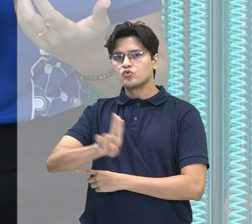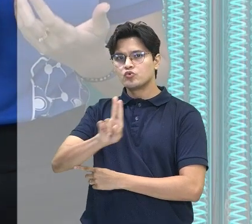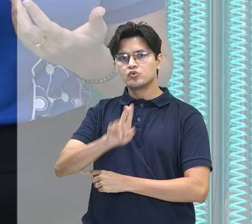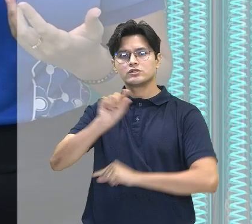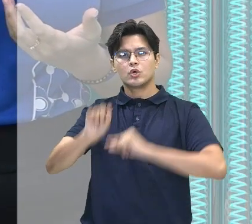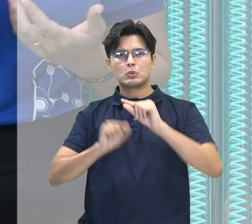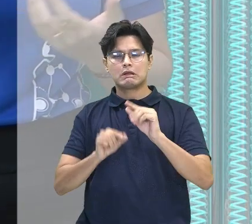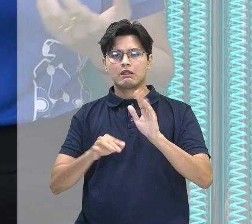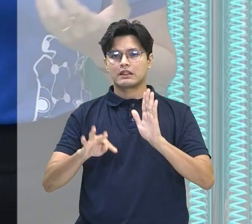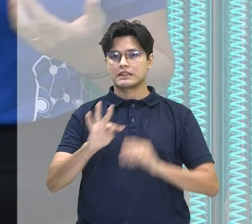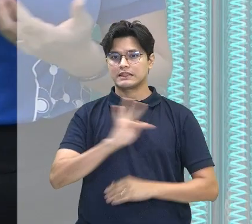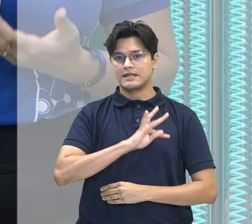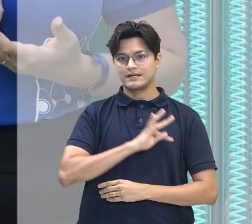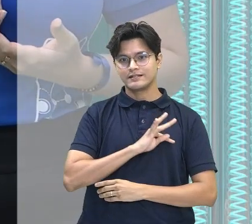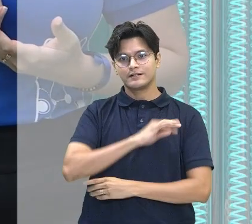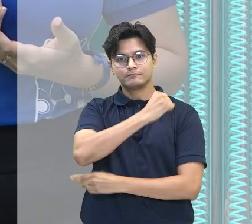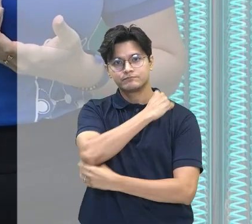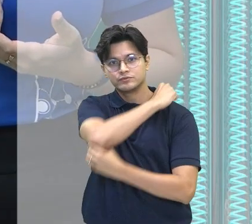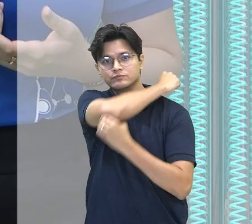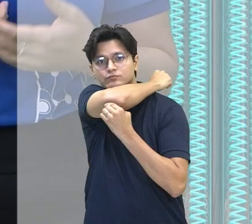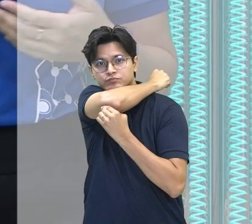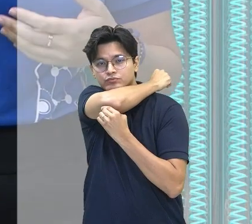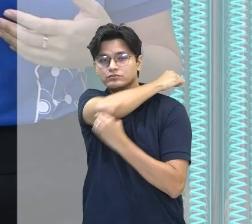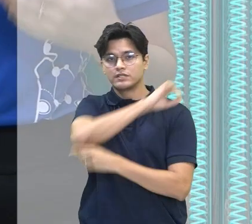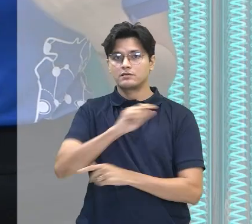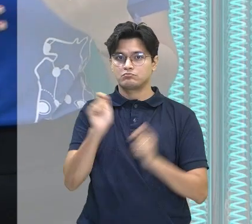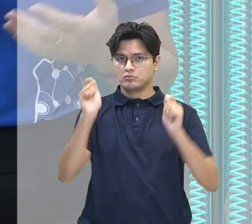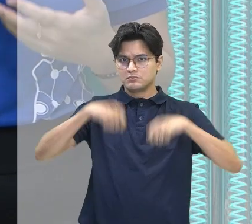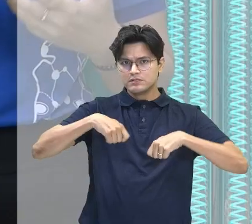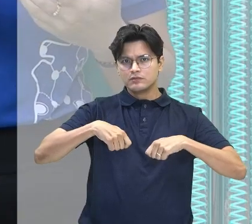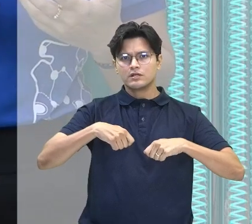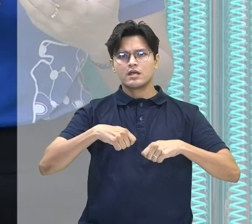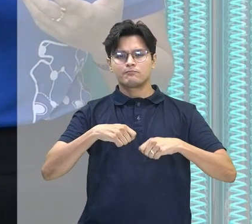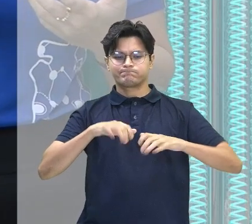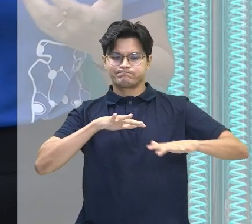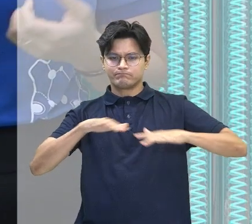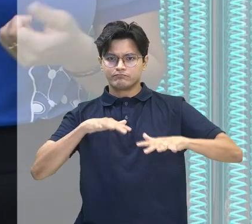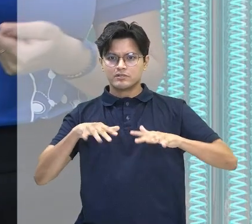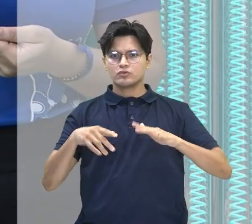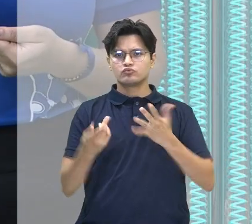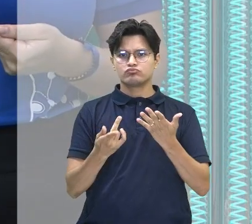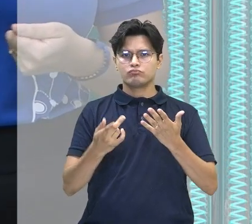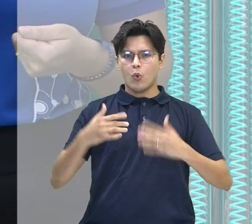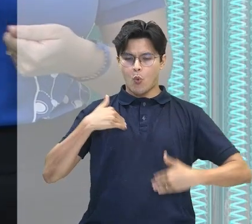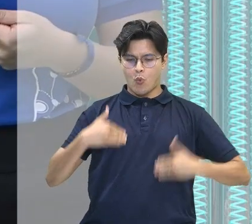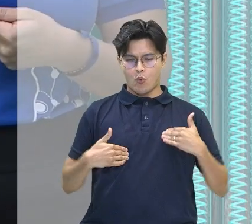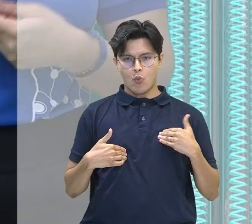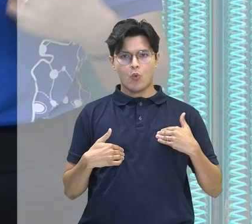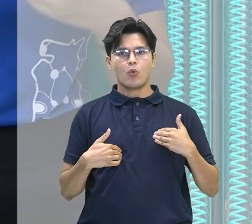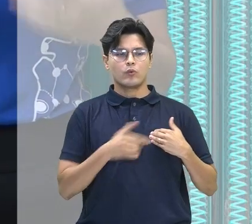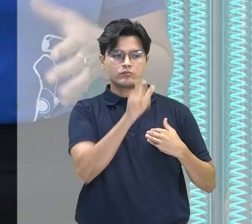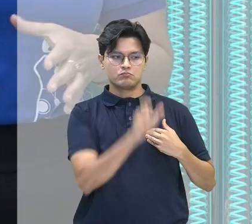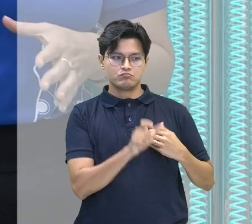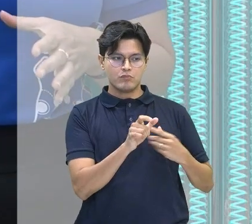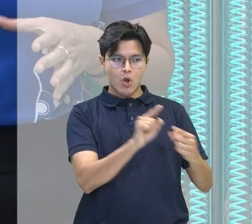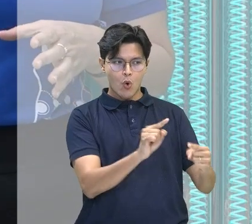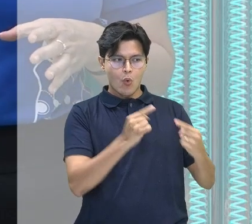esse oponente seja imobilizado e aí, consequentemente também, dependendo da força que for aplicada,